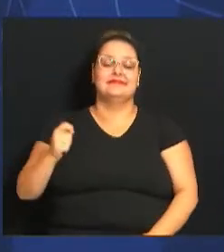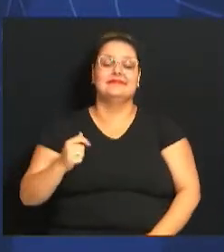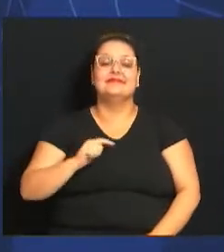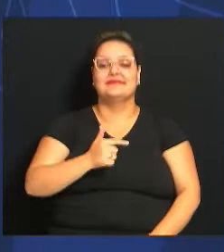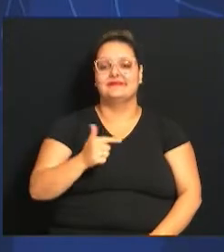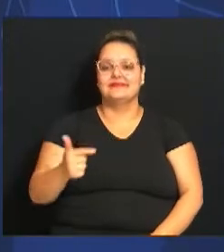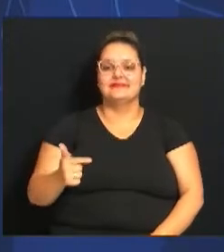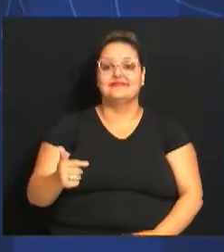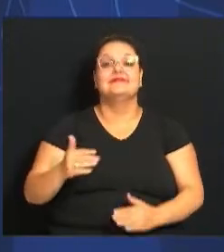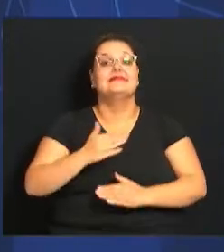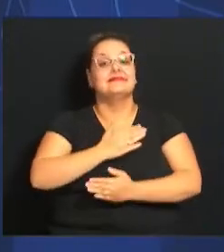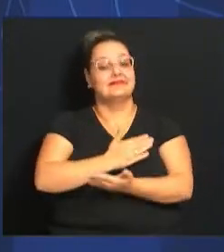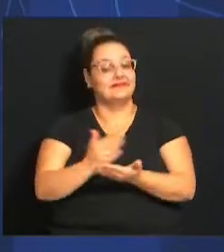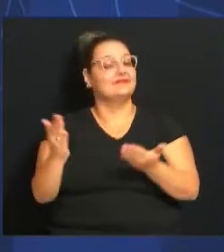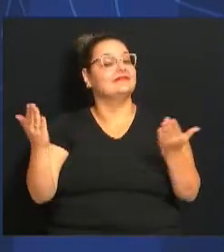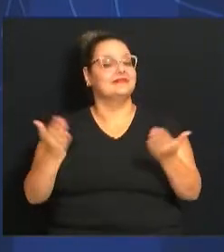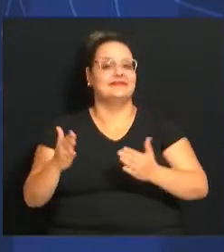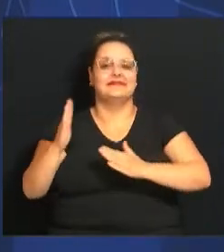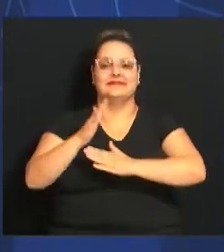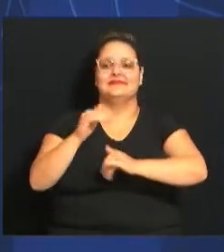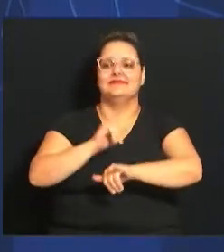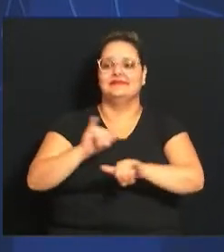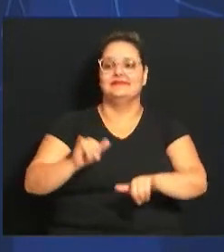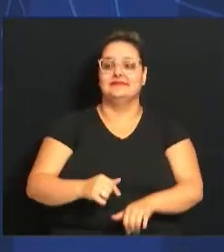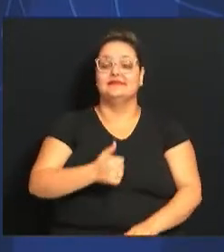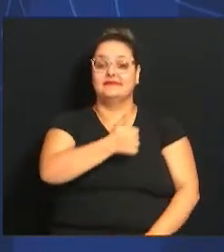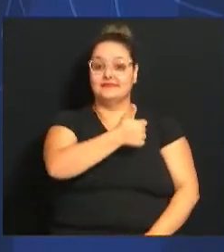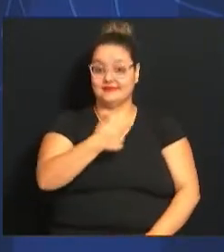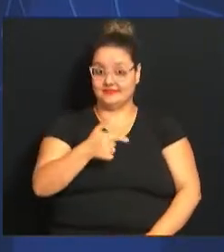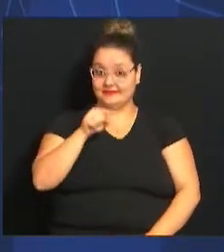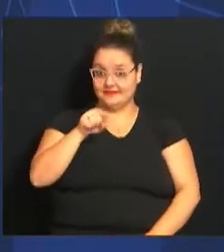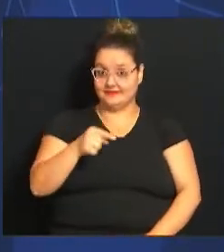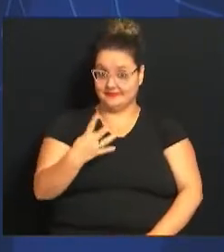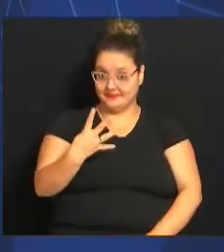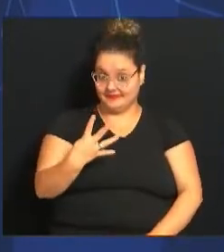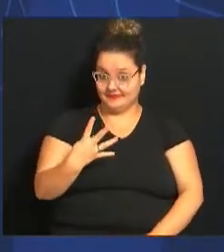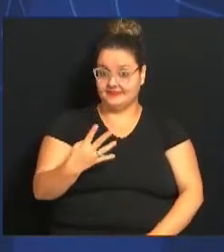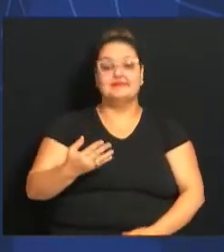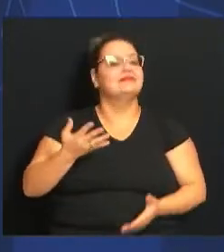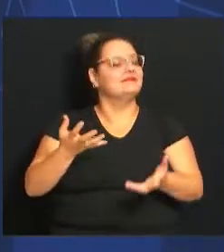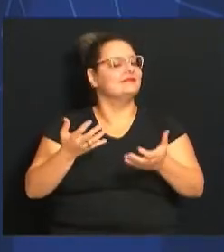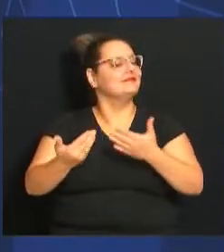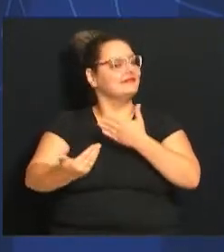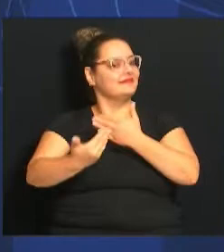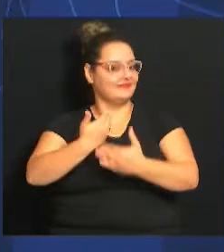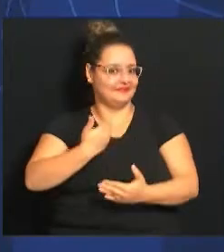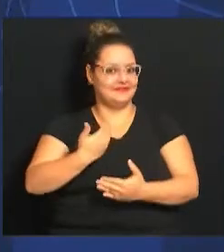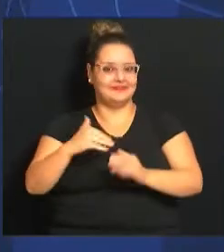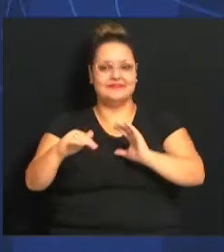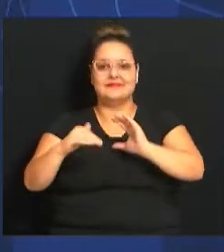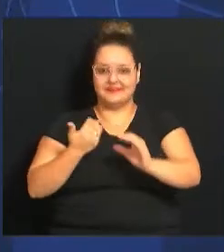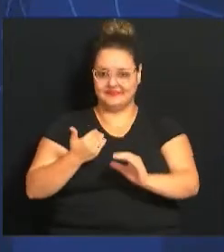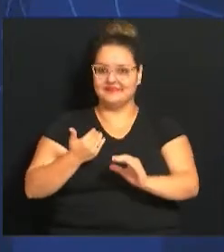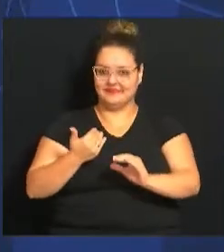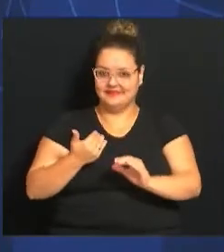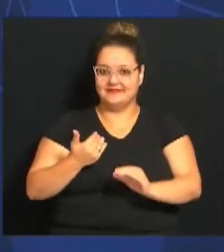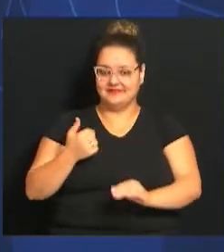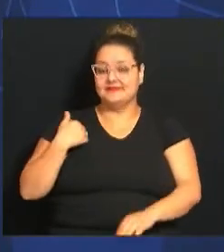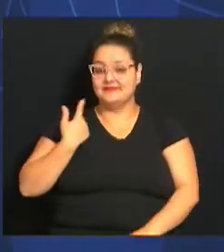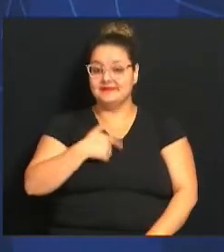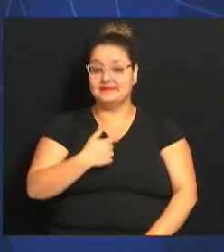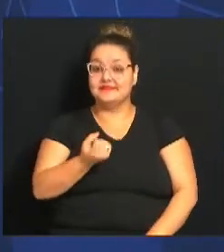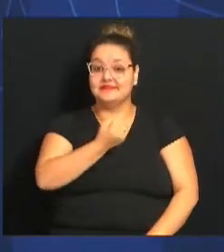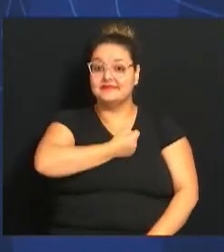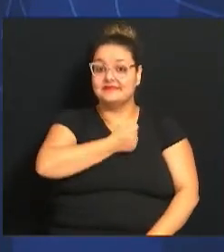Notícia ao vivo, 12:04. Eu quero a sua participação, hein? Envie a sua mensagem para o número do